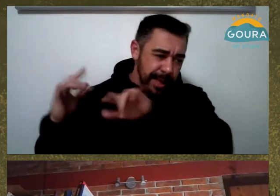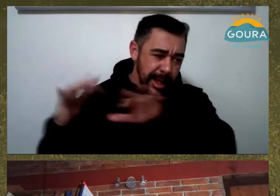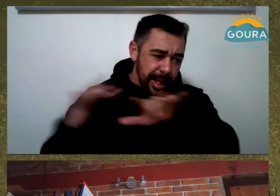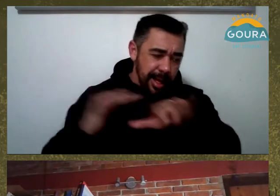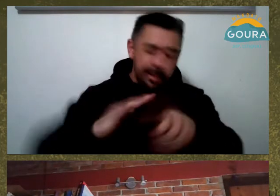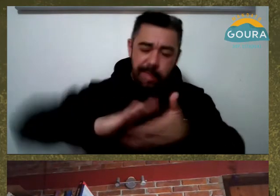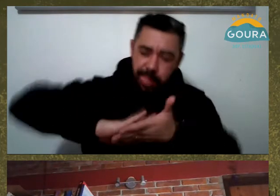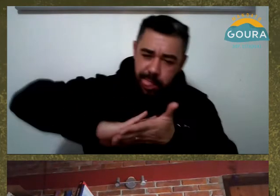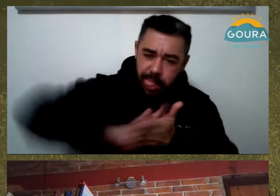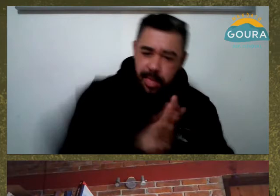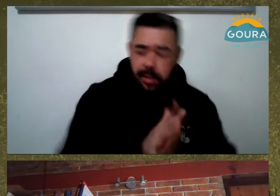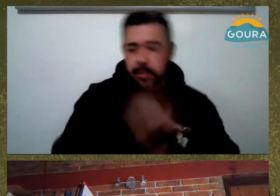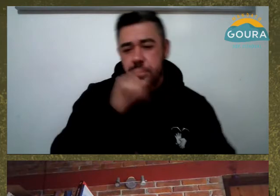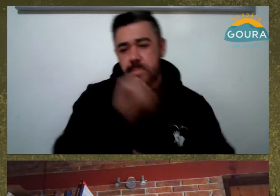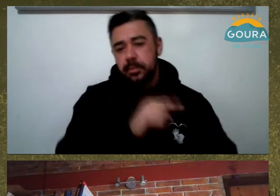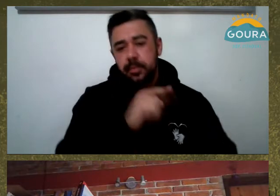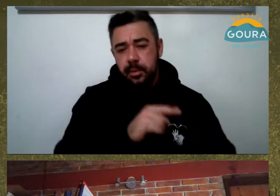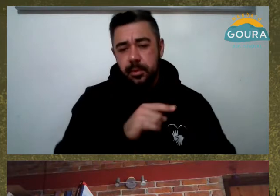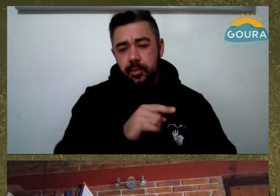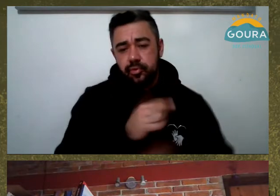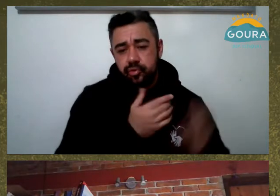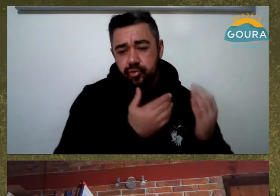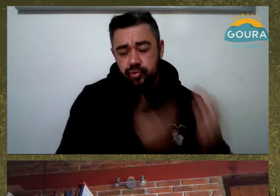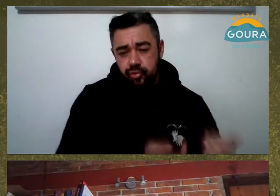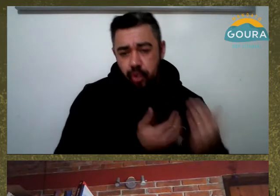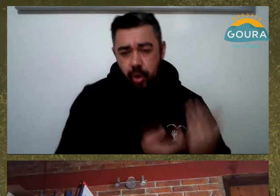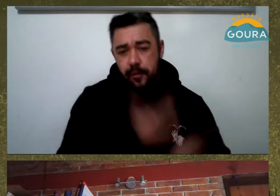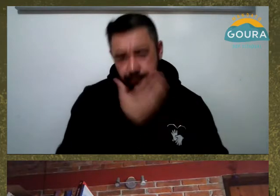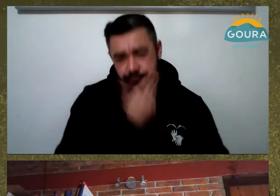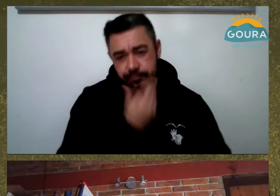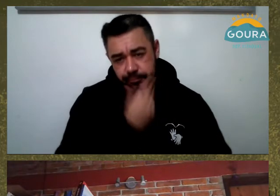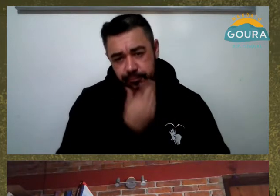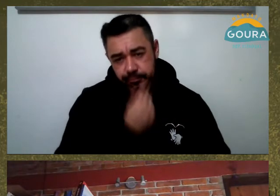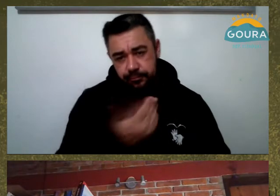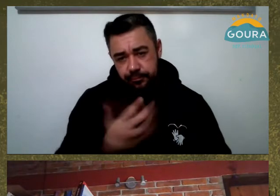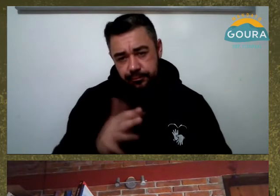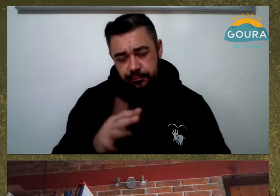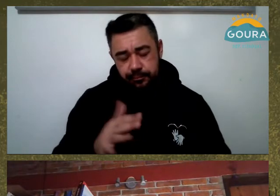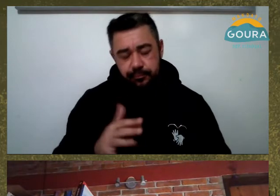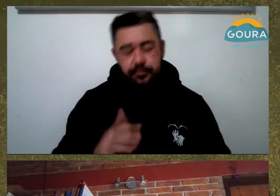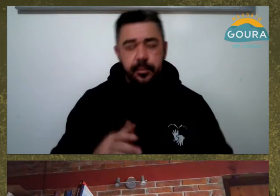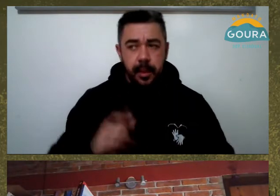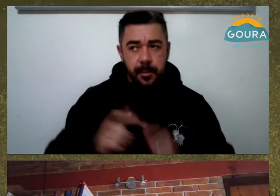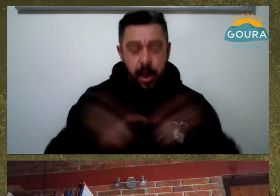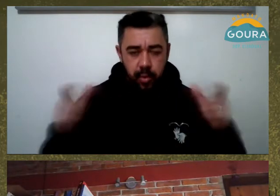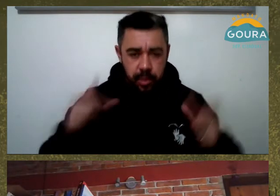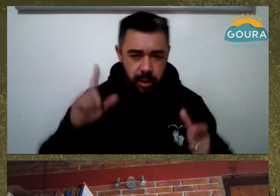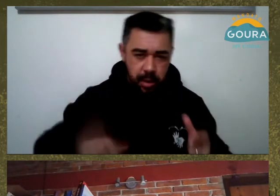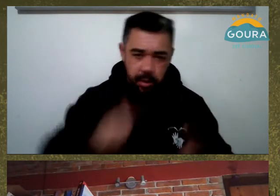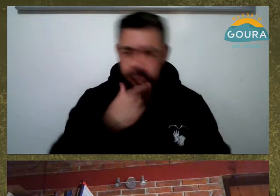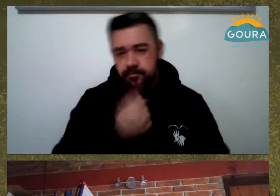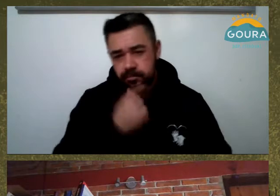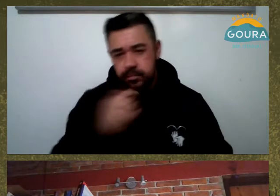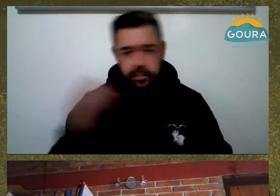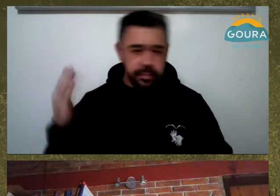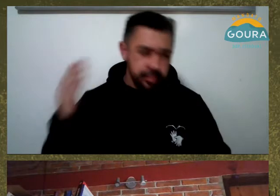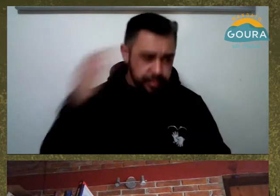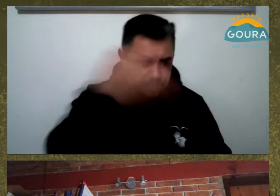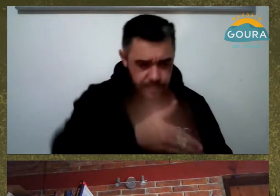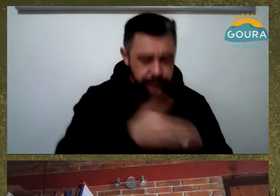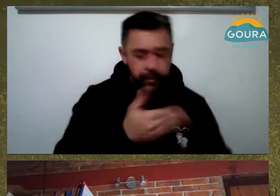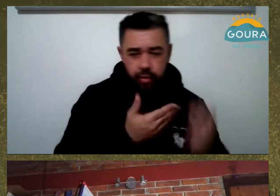maioria da juventude masculina, na altura apenas a masculina, da juventude